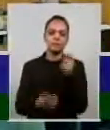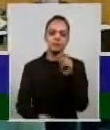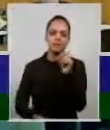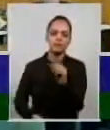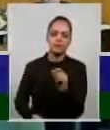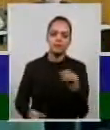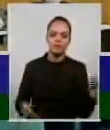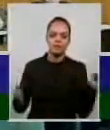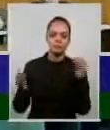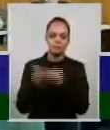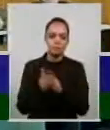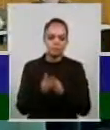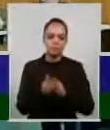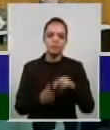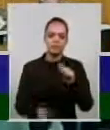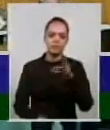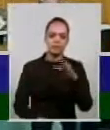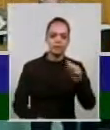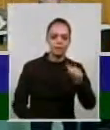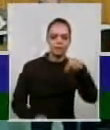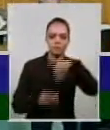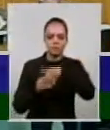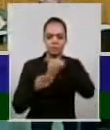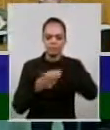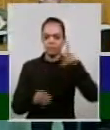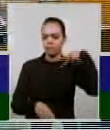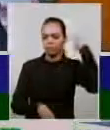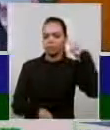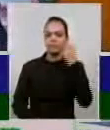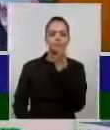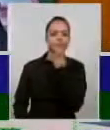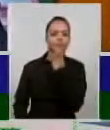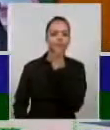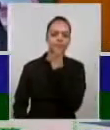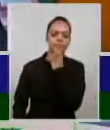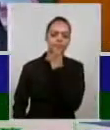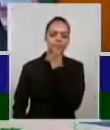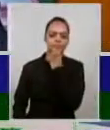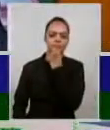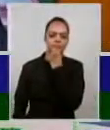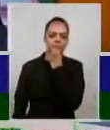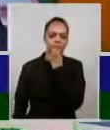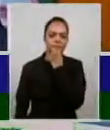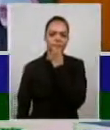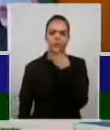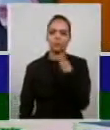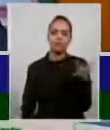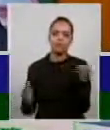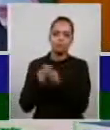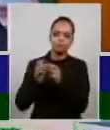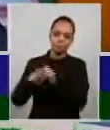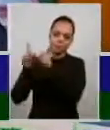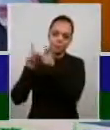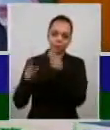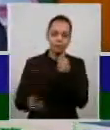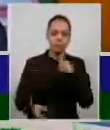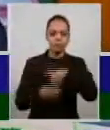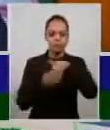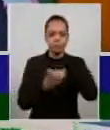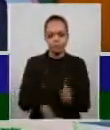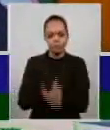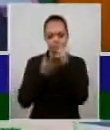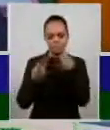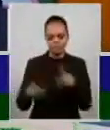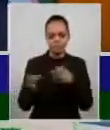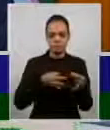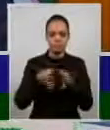que registre em ata o voto do vereador Estevão Bittar, fora do painel. Voto favorável